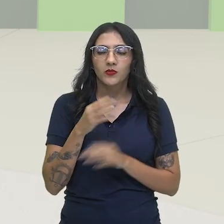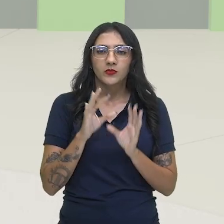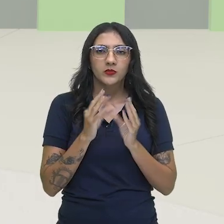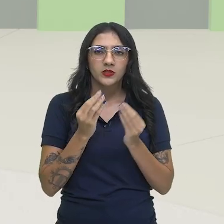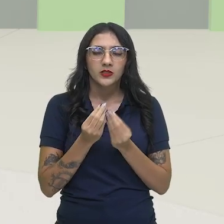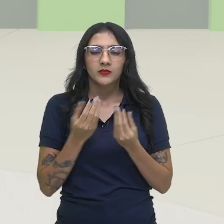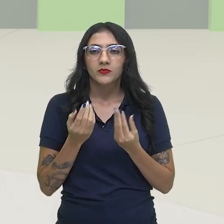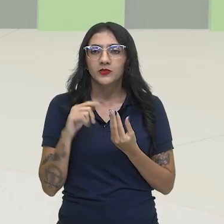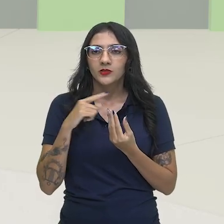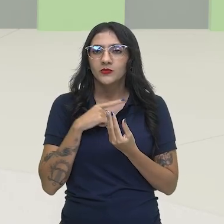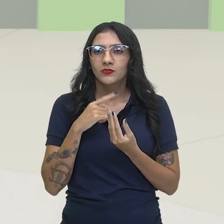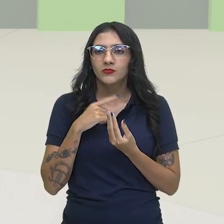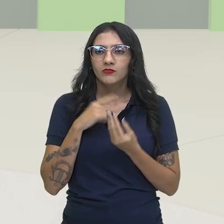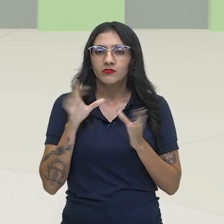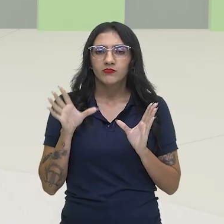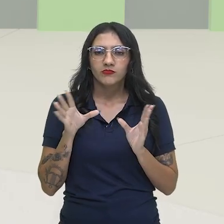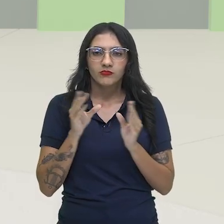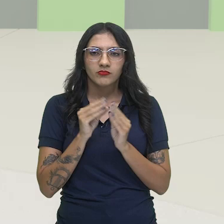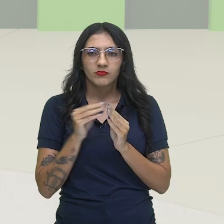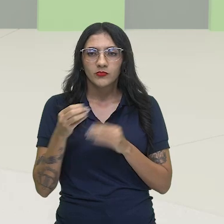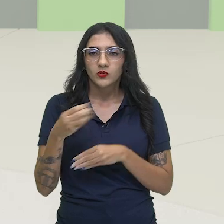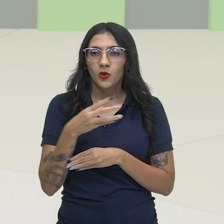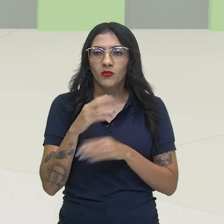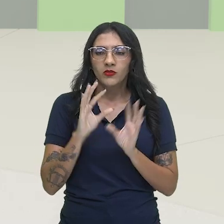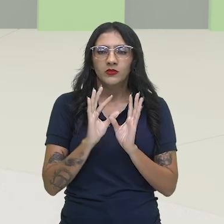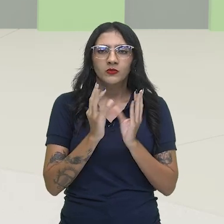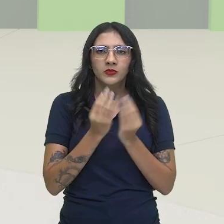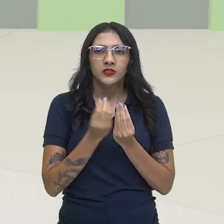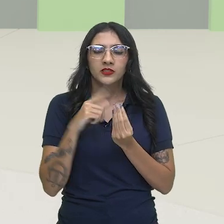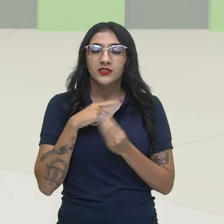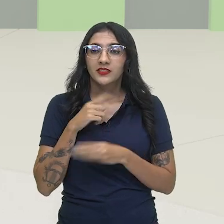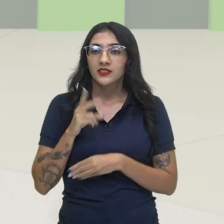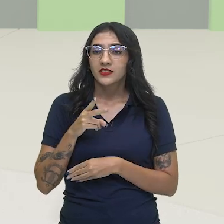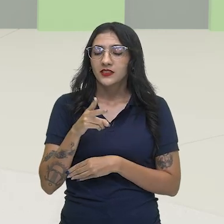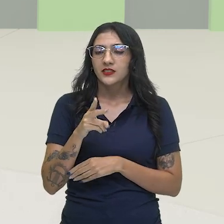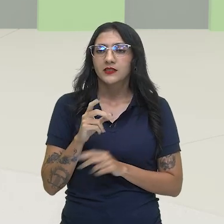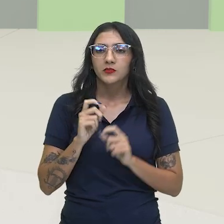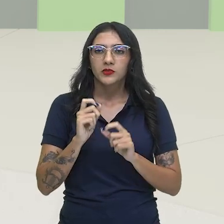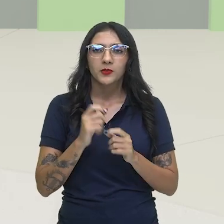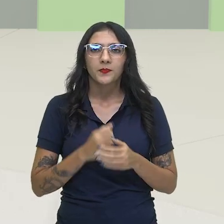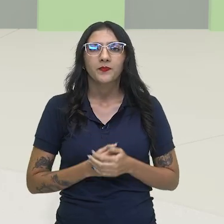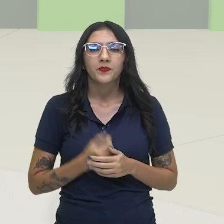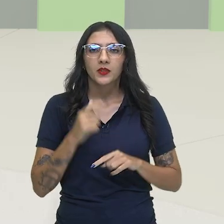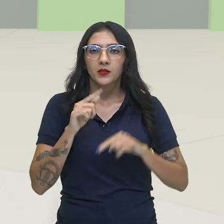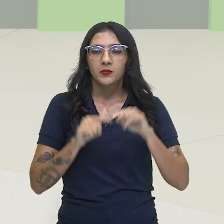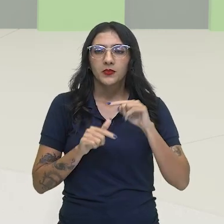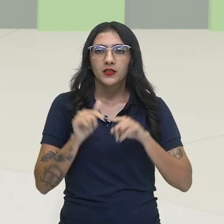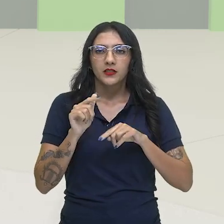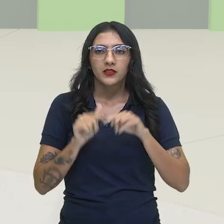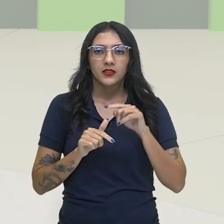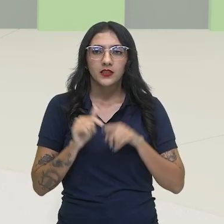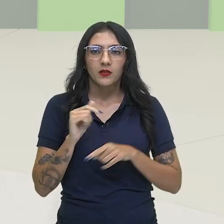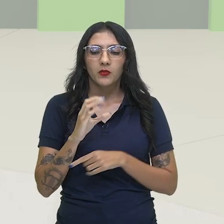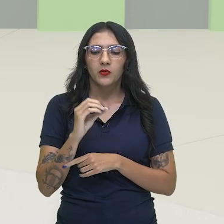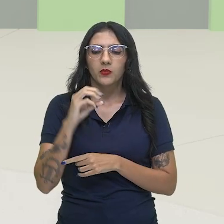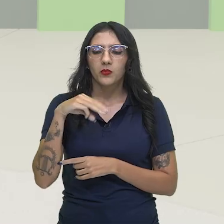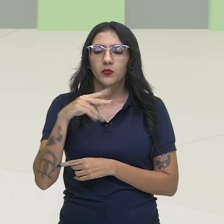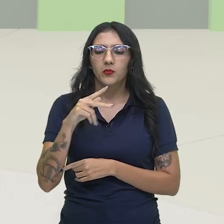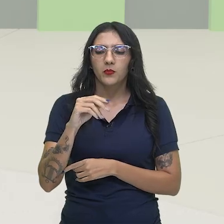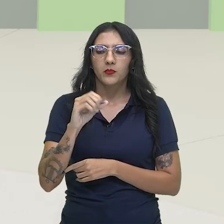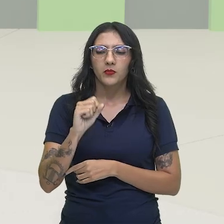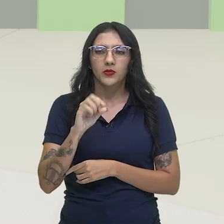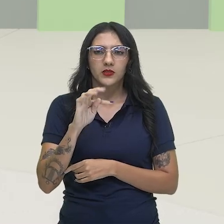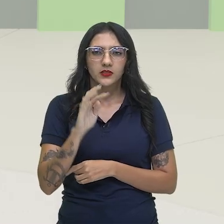Esse produto, ele sempre será uma substância composta.